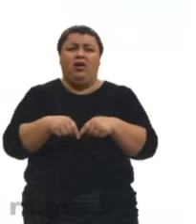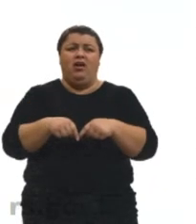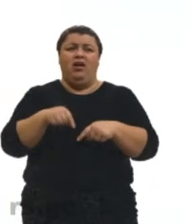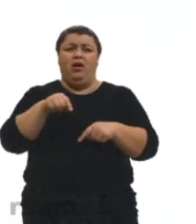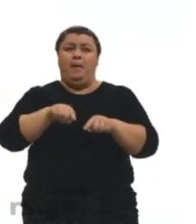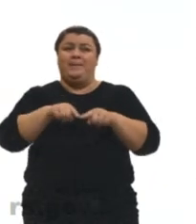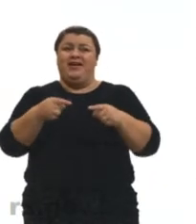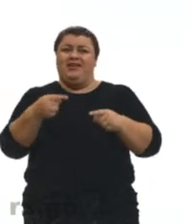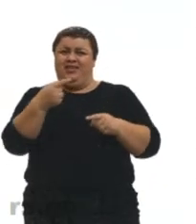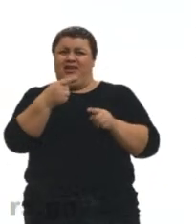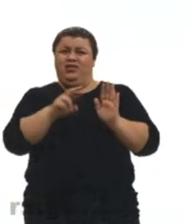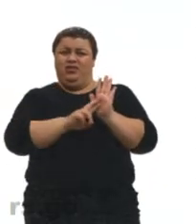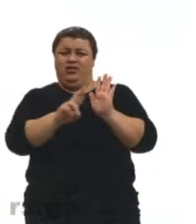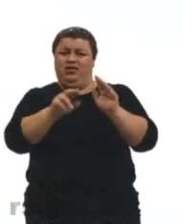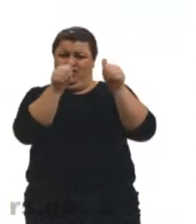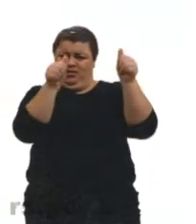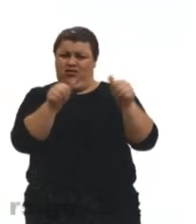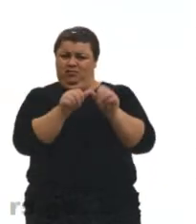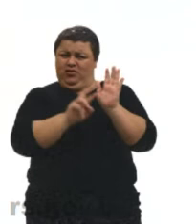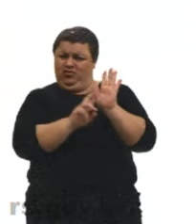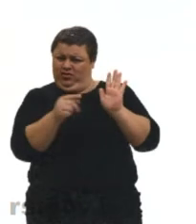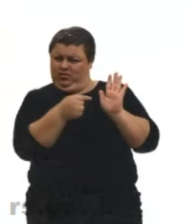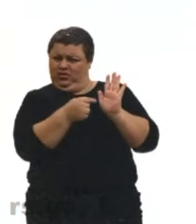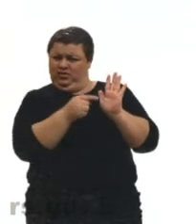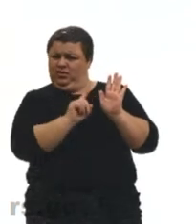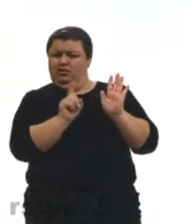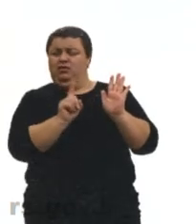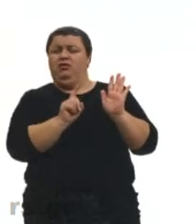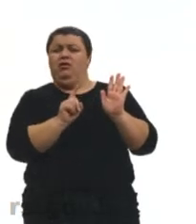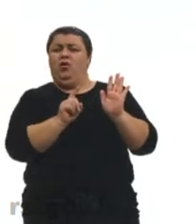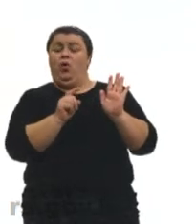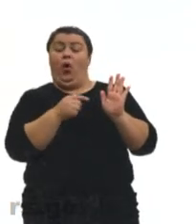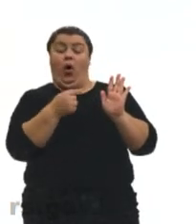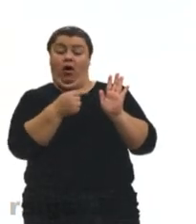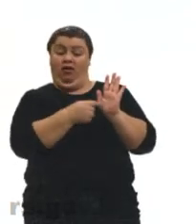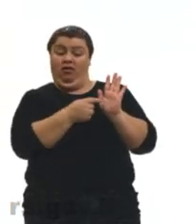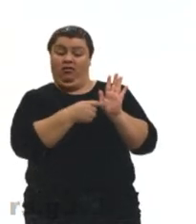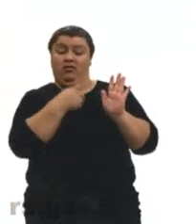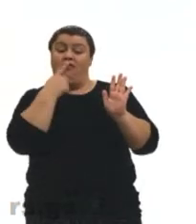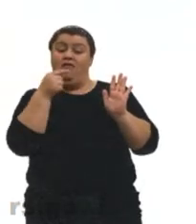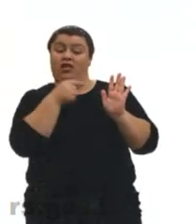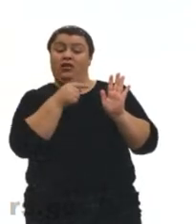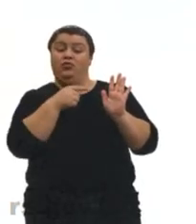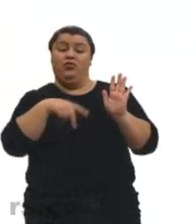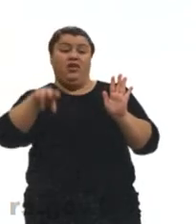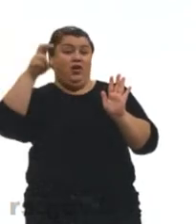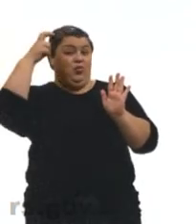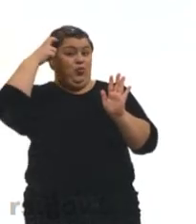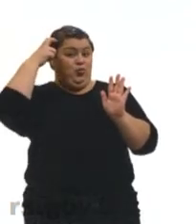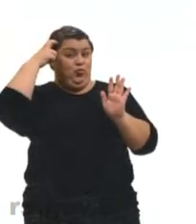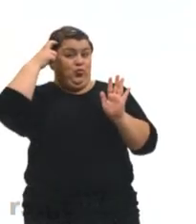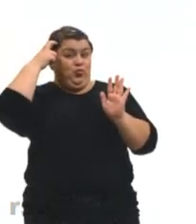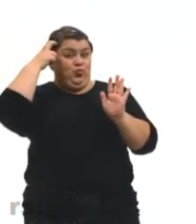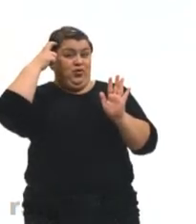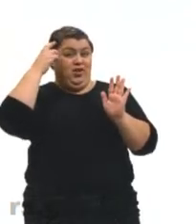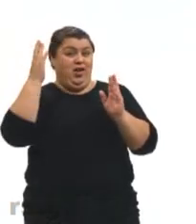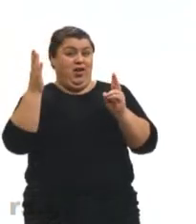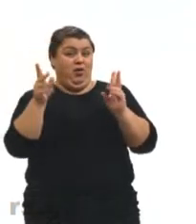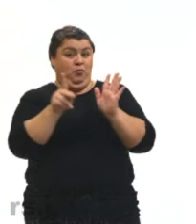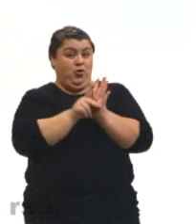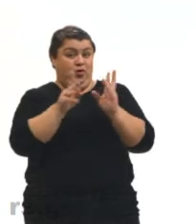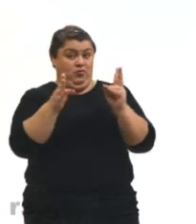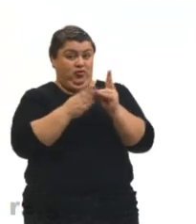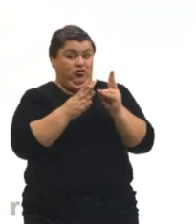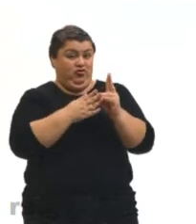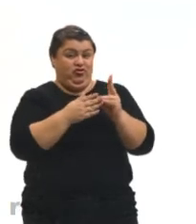que está representado na imagem não a imagem tá dizendo que a cultura indígena não cabe nos museus então